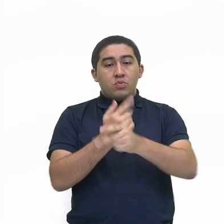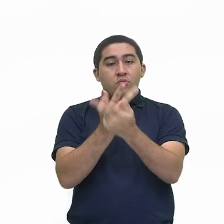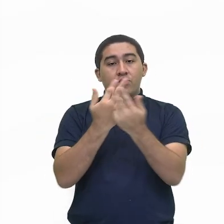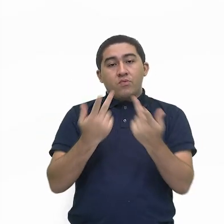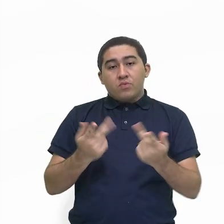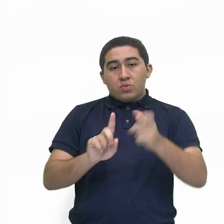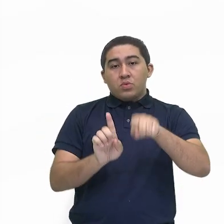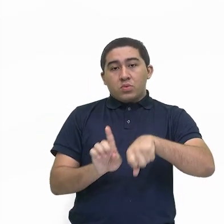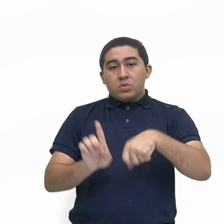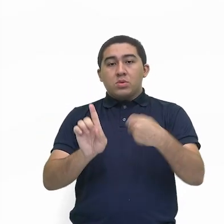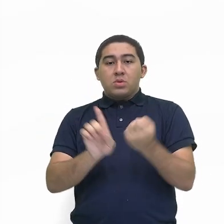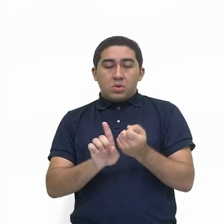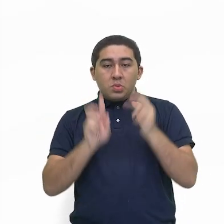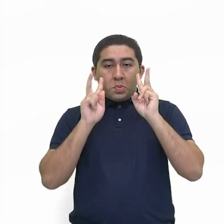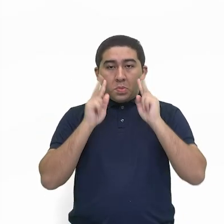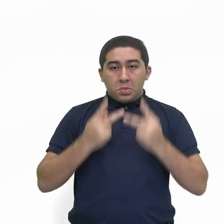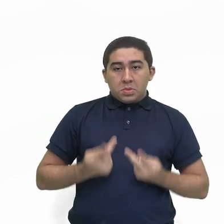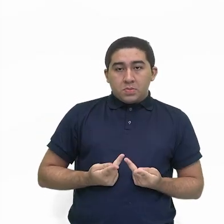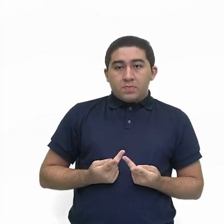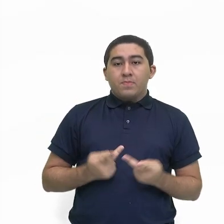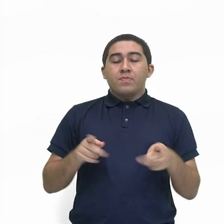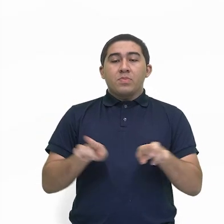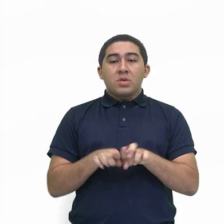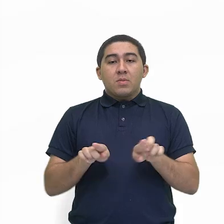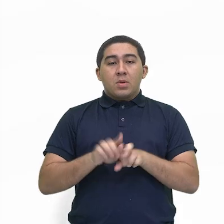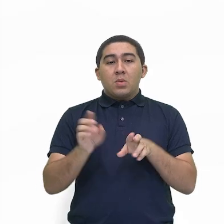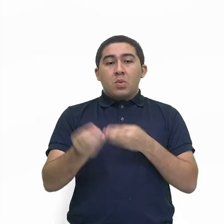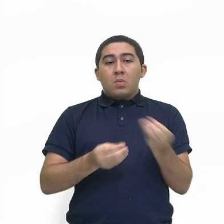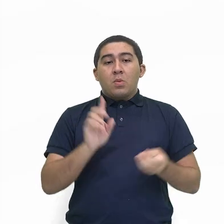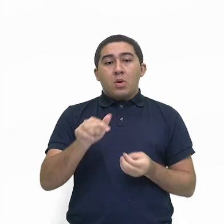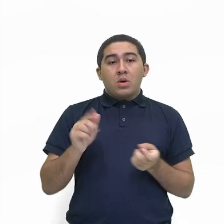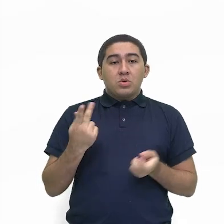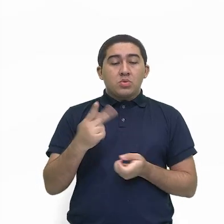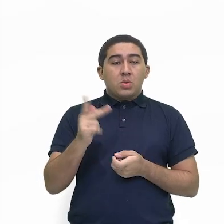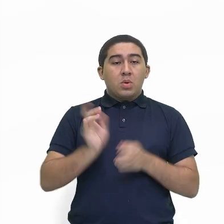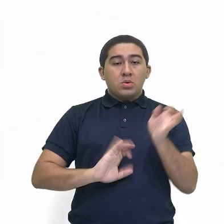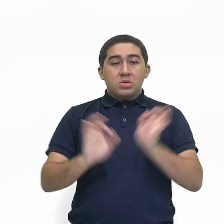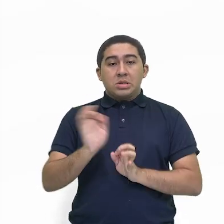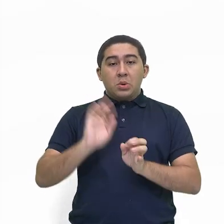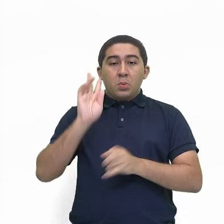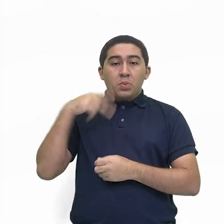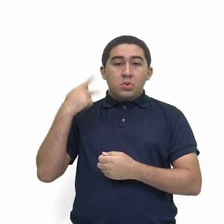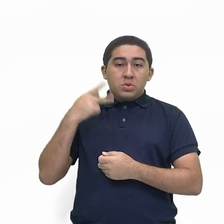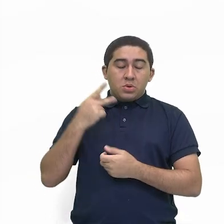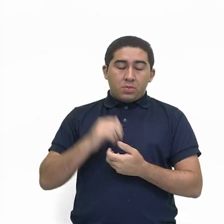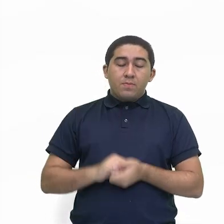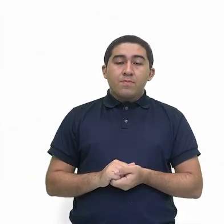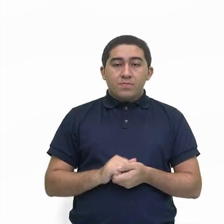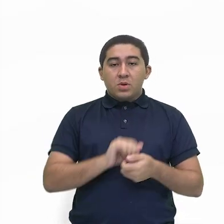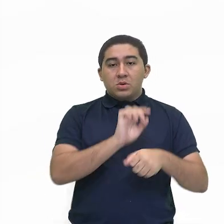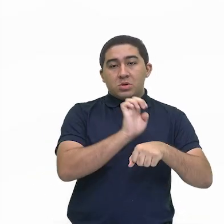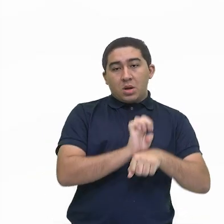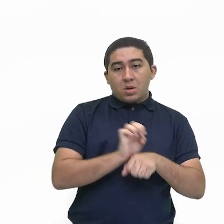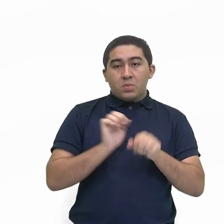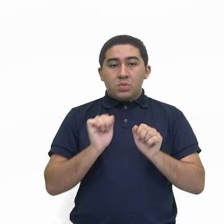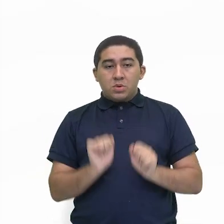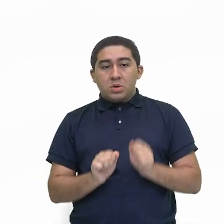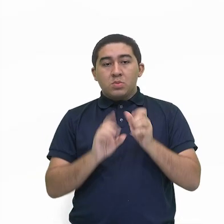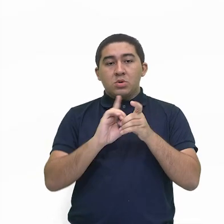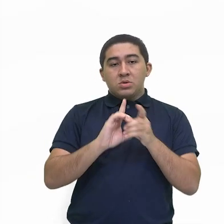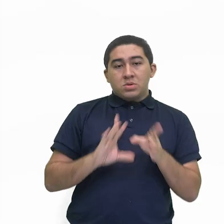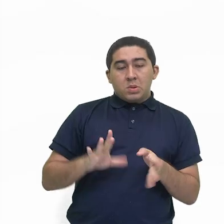transformação de diferentes sociedades humanas e suas formas de organização política, né? O Estado, o